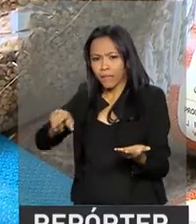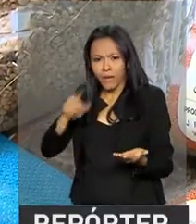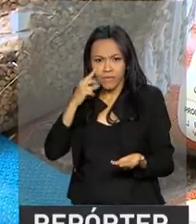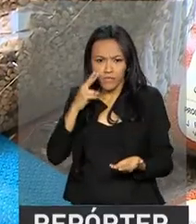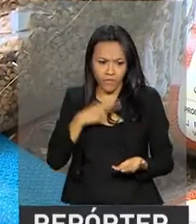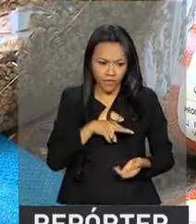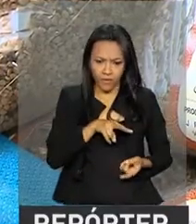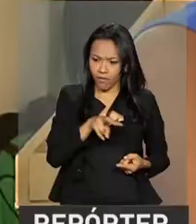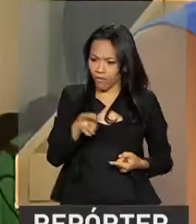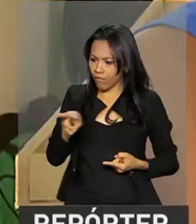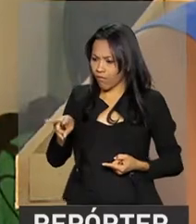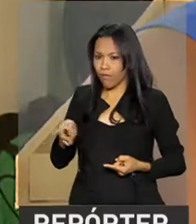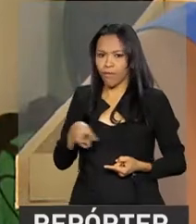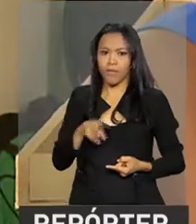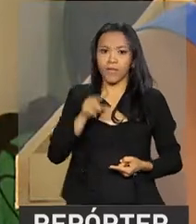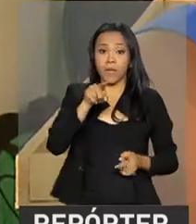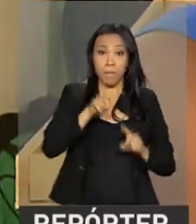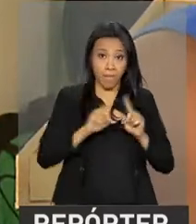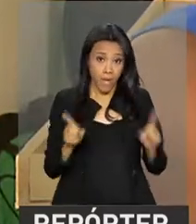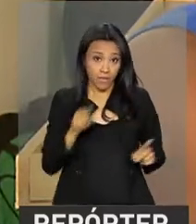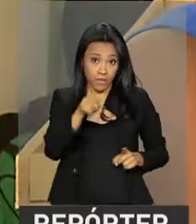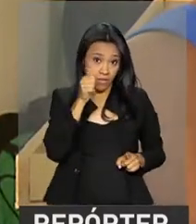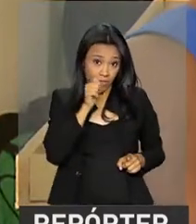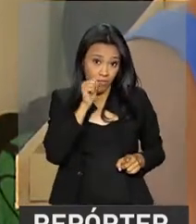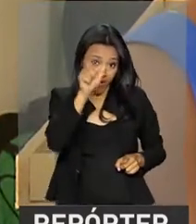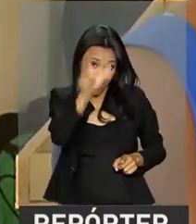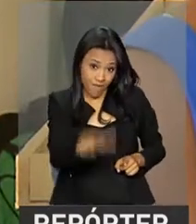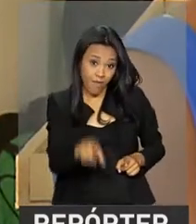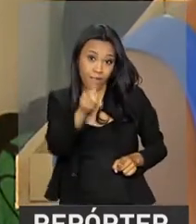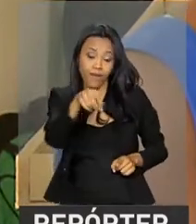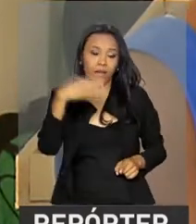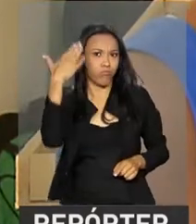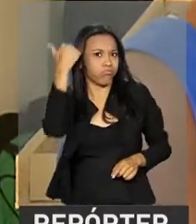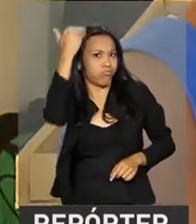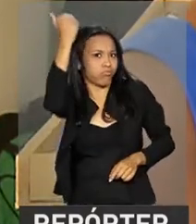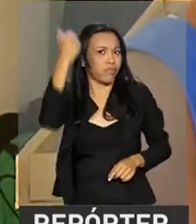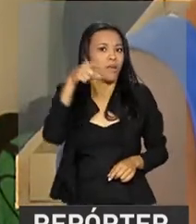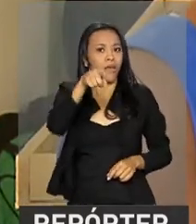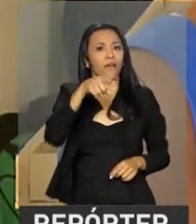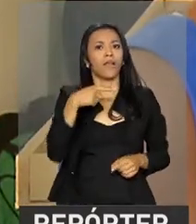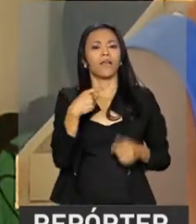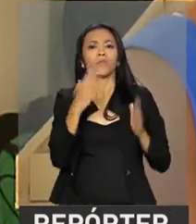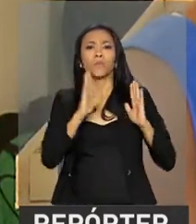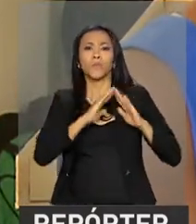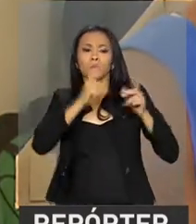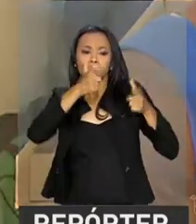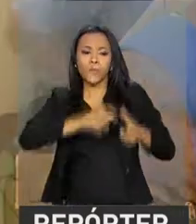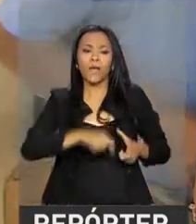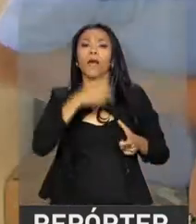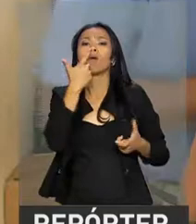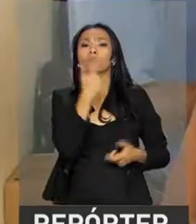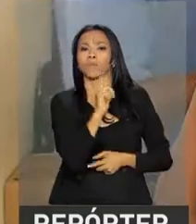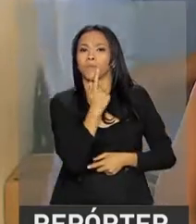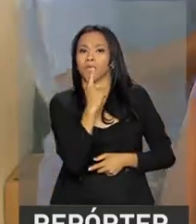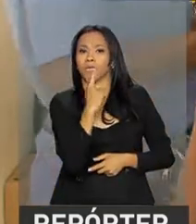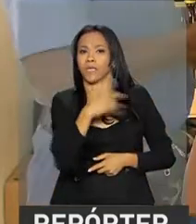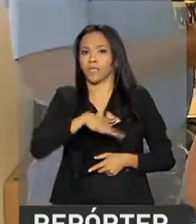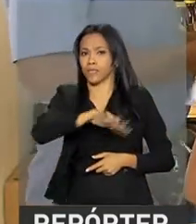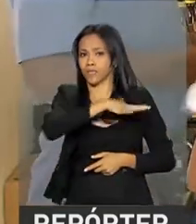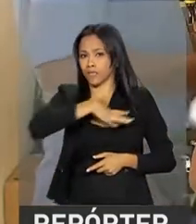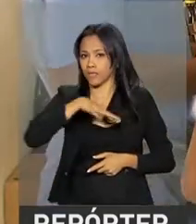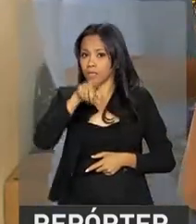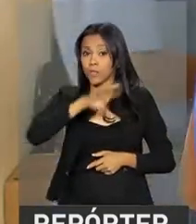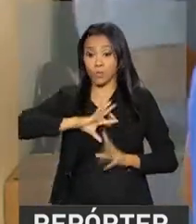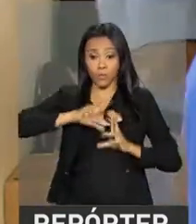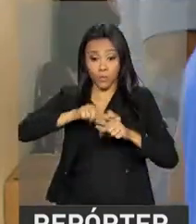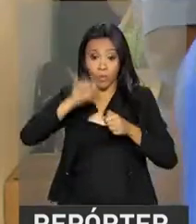Dona Deusa. Mais conhecida como Fiota, ela veio de uma comunidade calunga, em Goiás, Todos os produtos são feitos